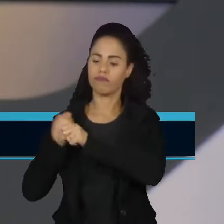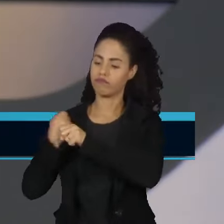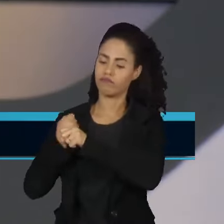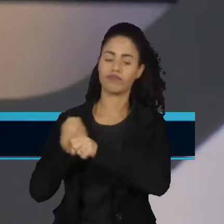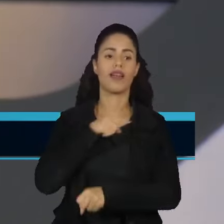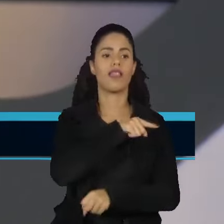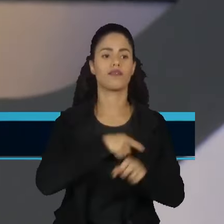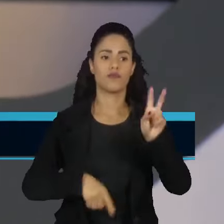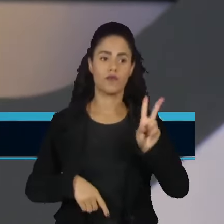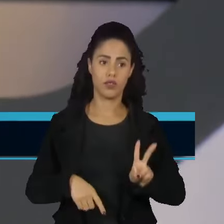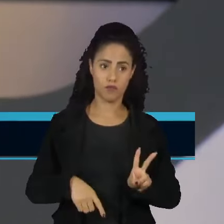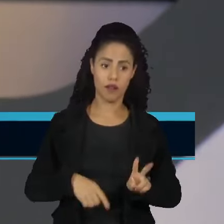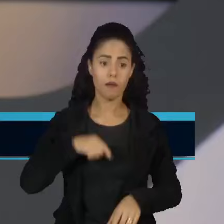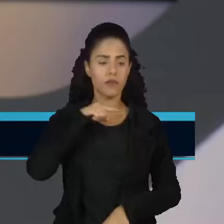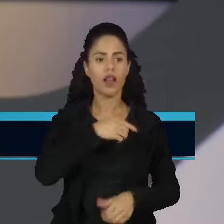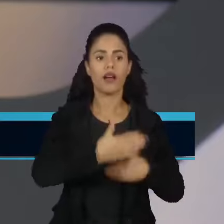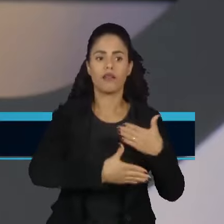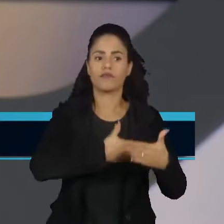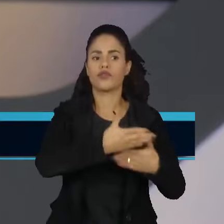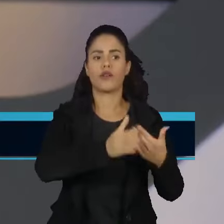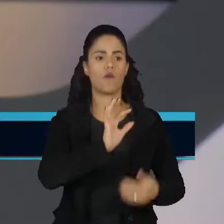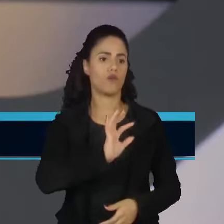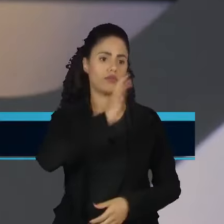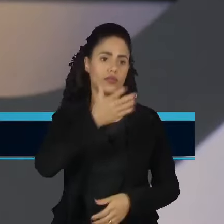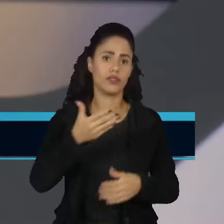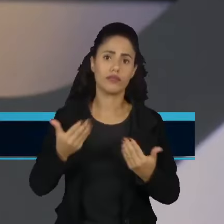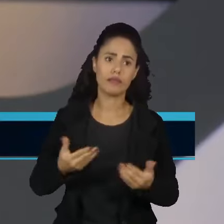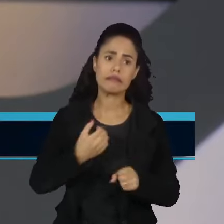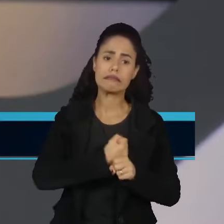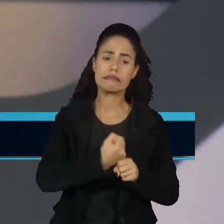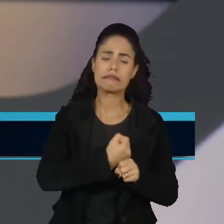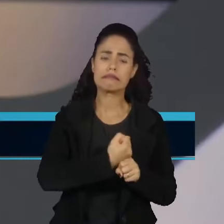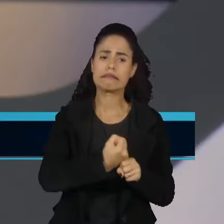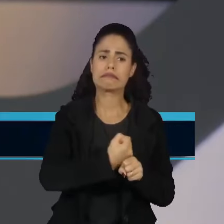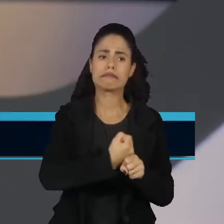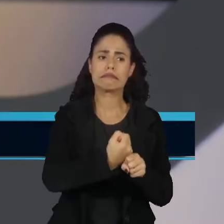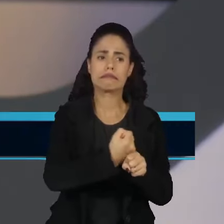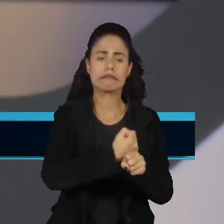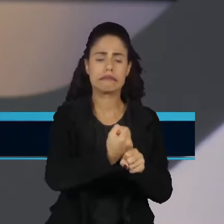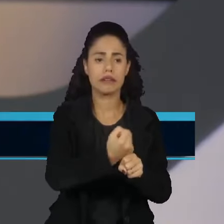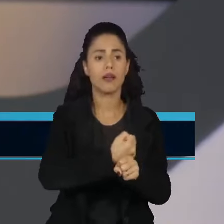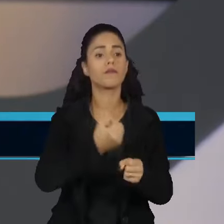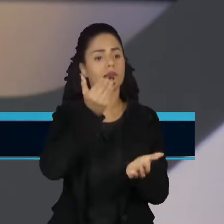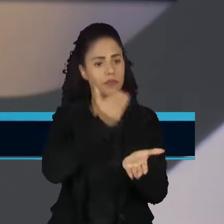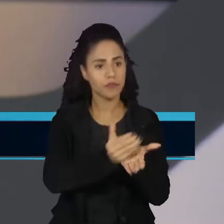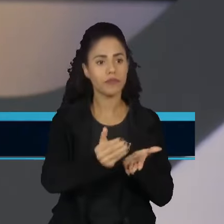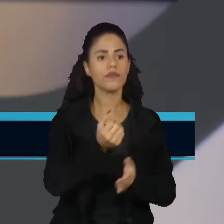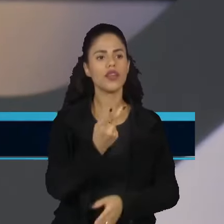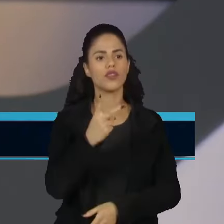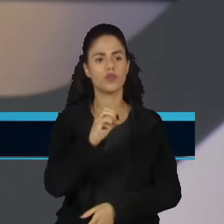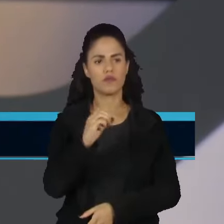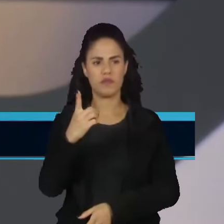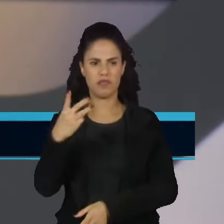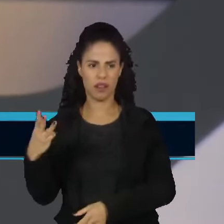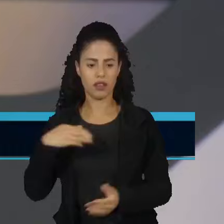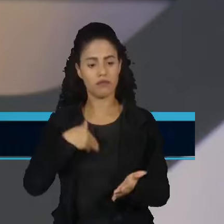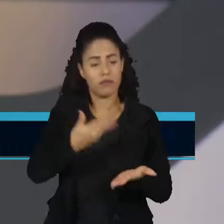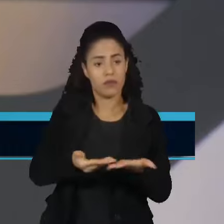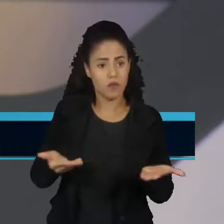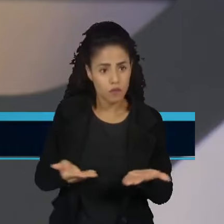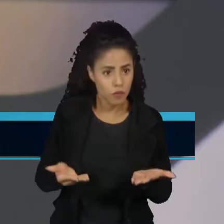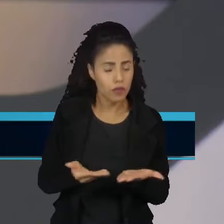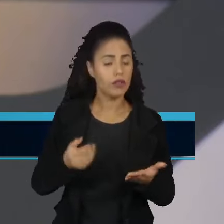caso da Venezuela, isso já vem há um quarto de século, portanto, é um longo processo, a partir do Maduro de 2013, e nada